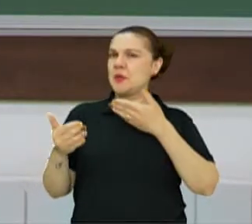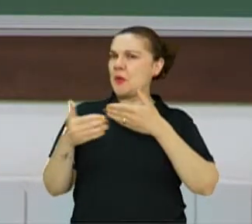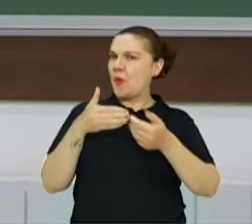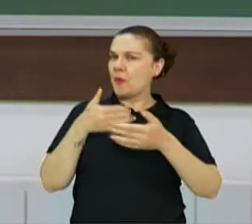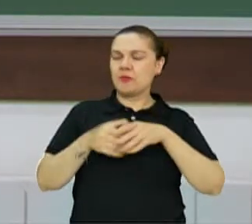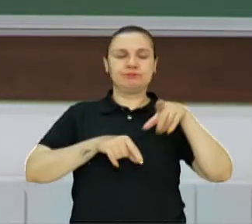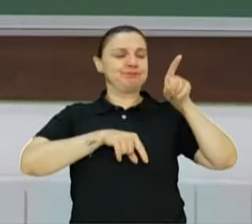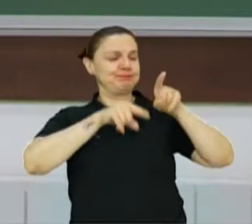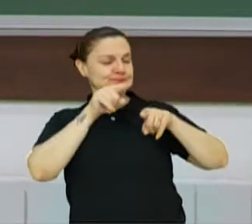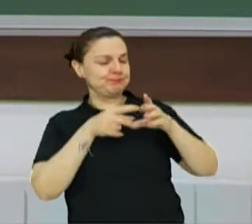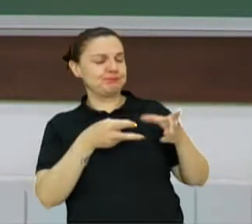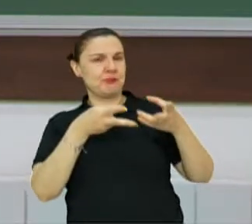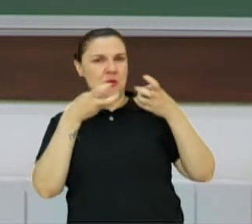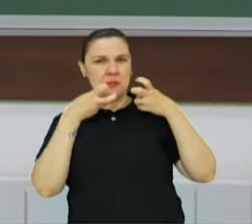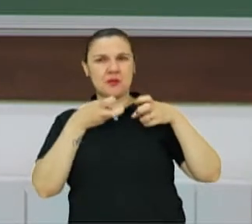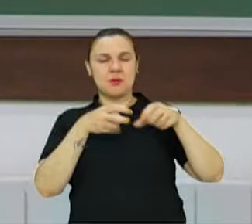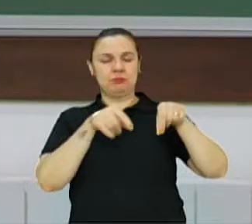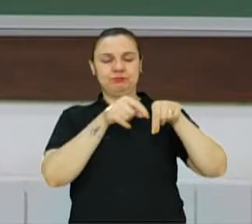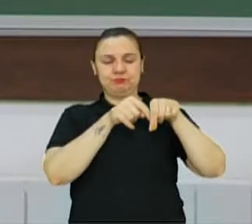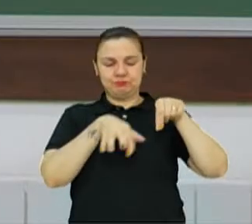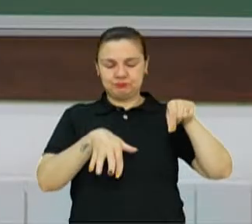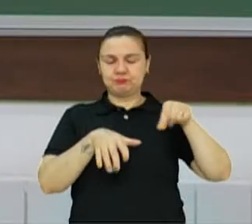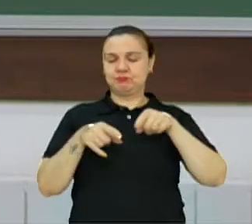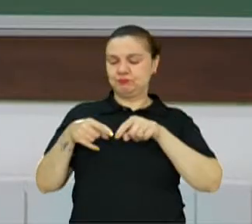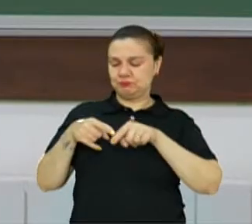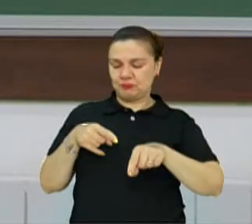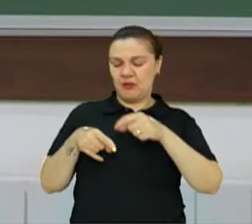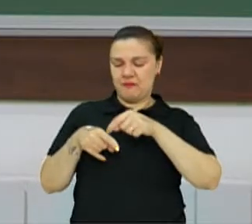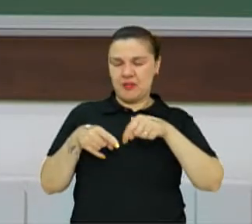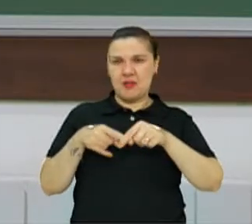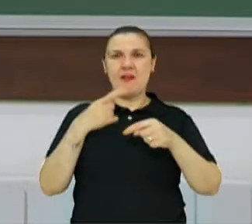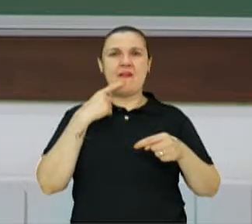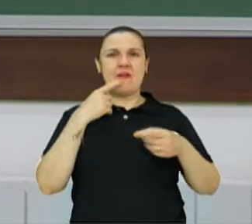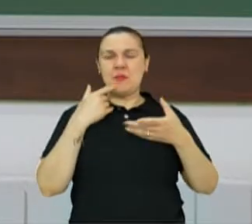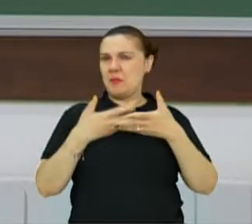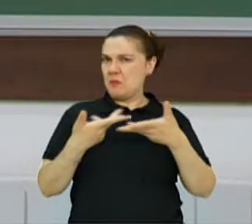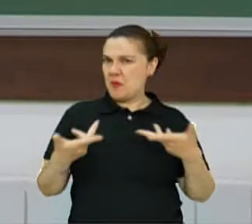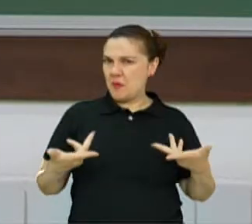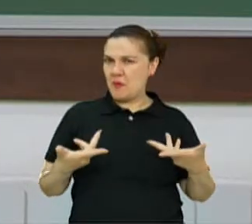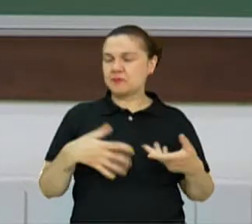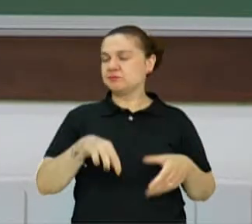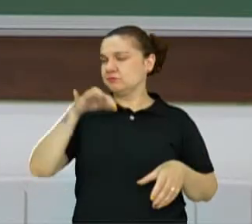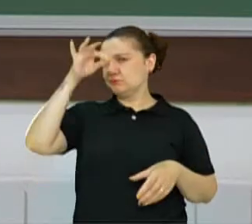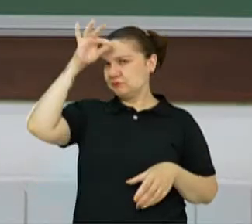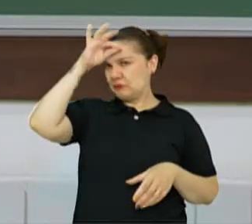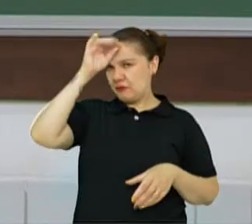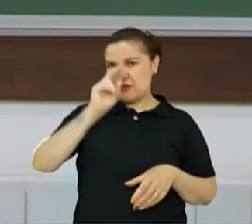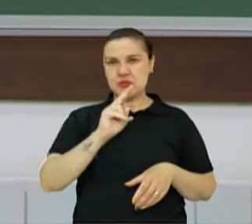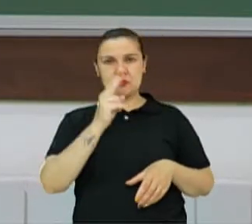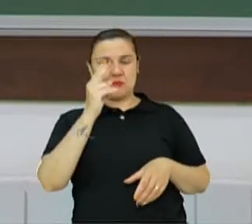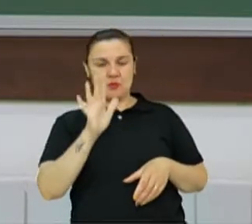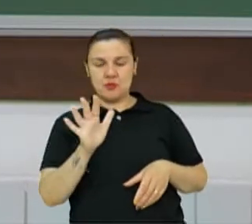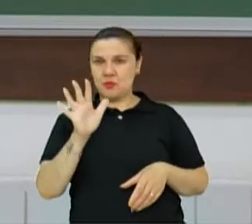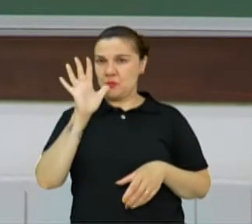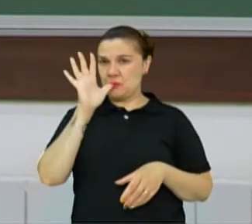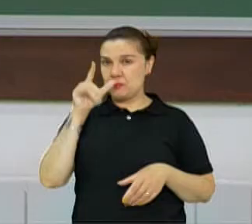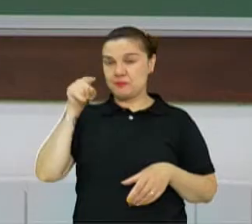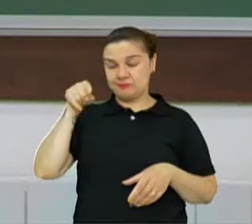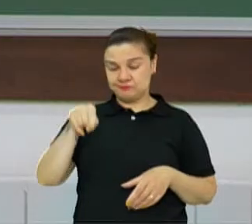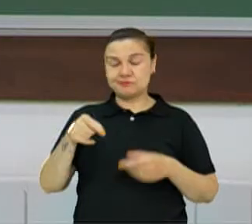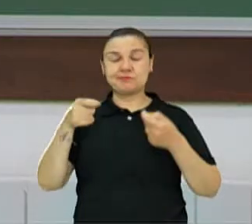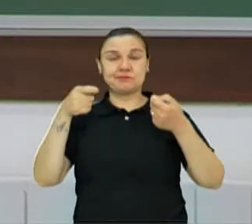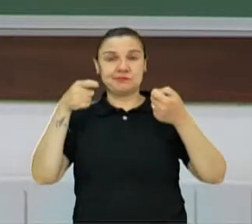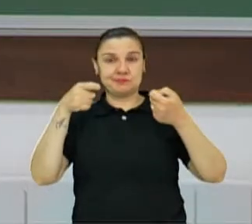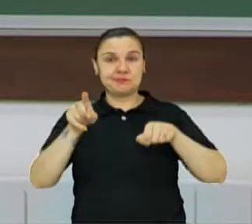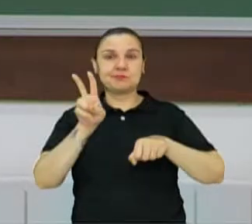qualquer alteração de secreção, de ferida, de lesão, de vermelhidão, qualquer coisa diferente nos órgãos genitais,